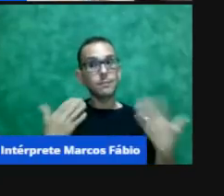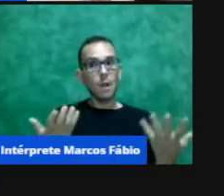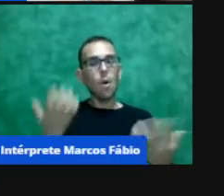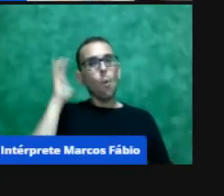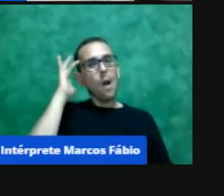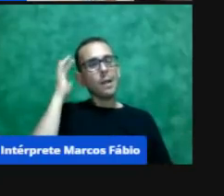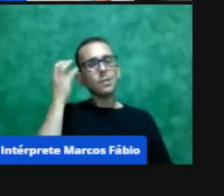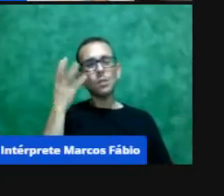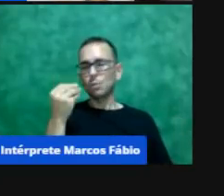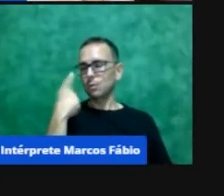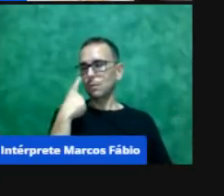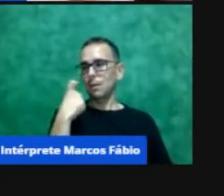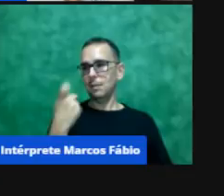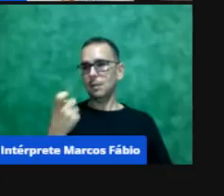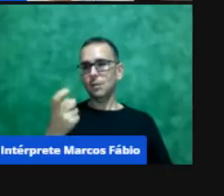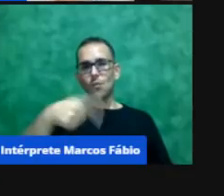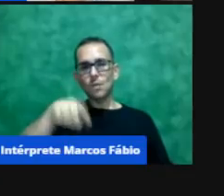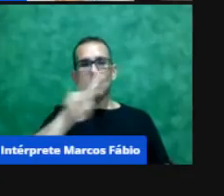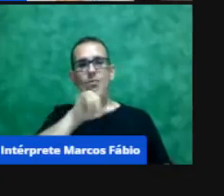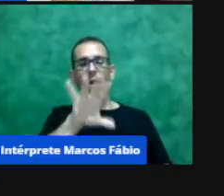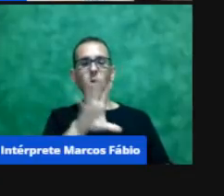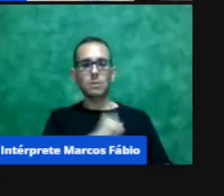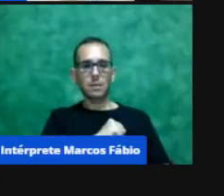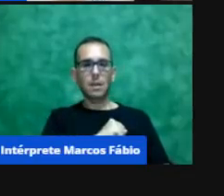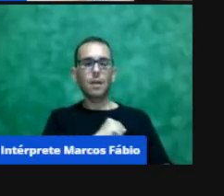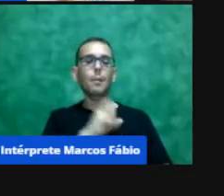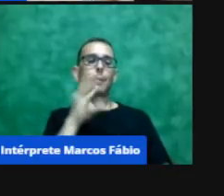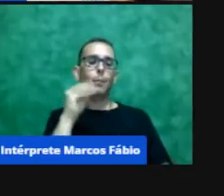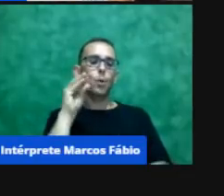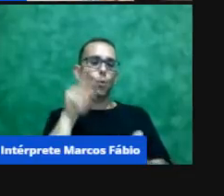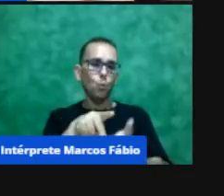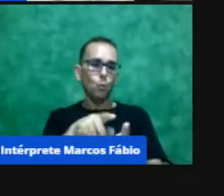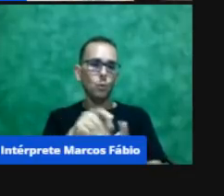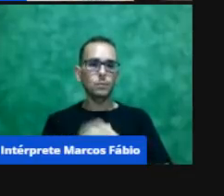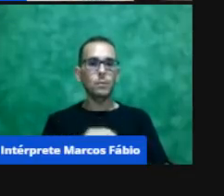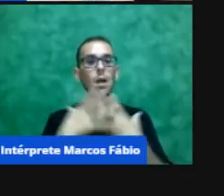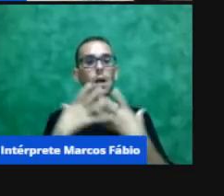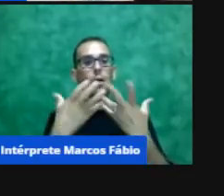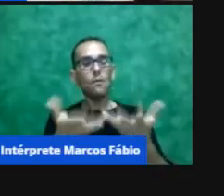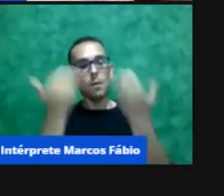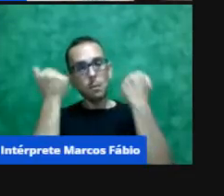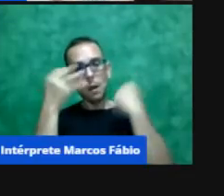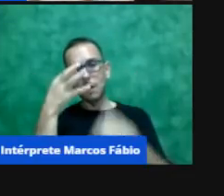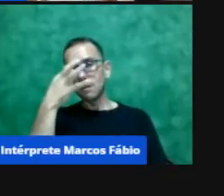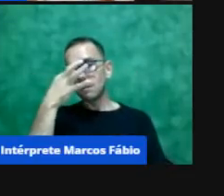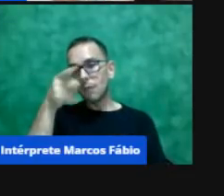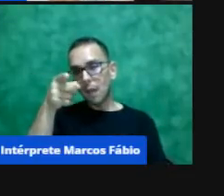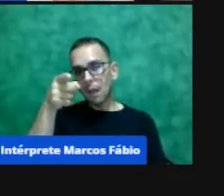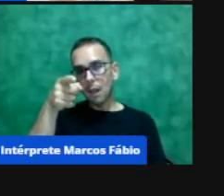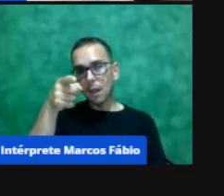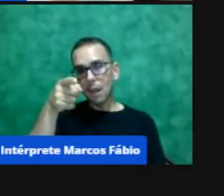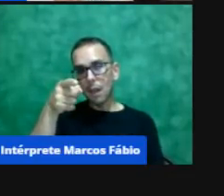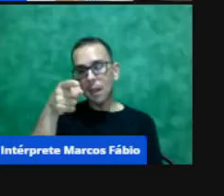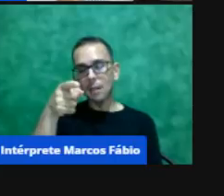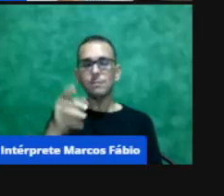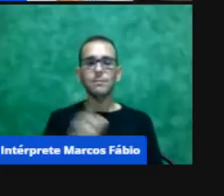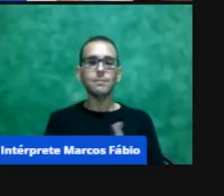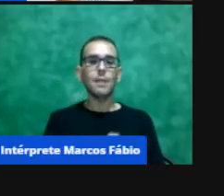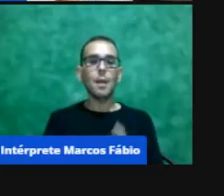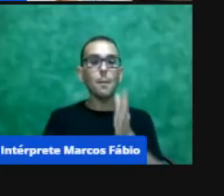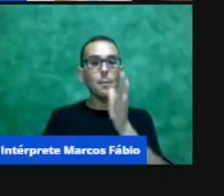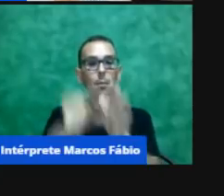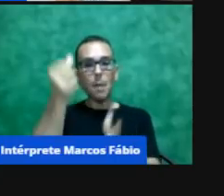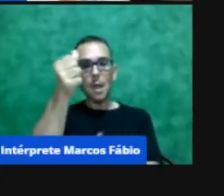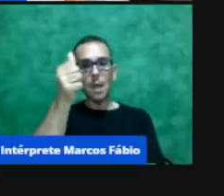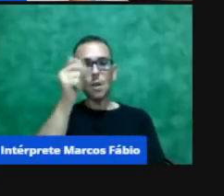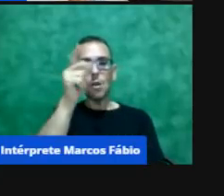ser bem interessante, vocês vão gostar muito. Então, vamos lá, vamos assistir? Então, vamos primeiro com o